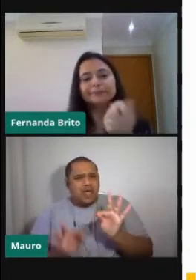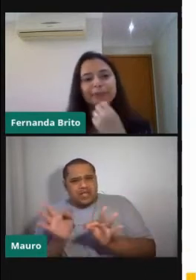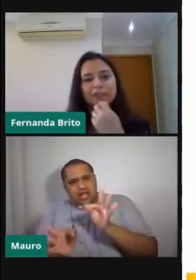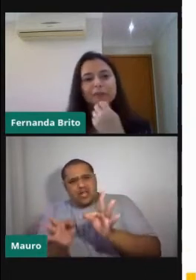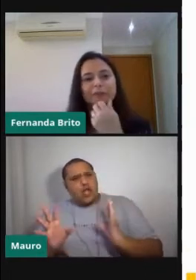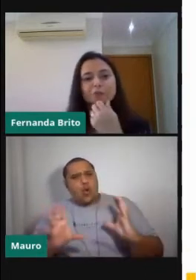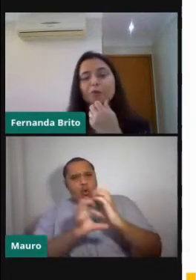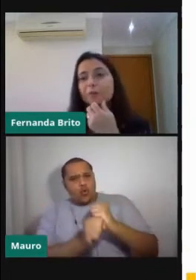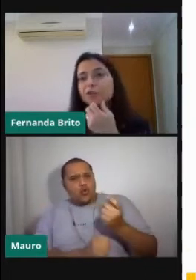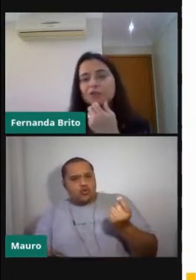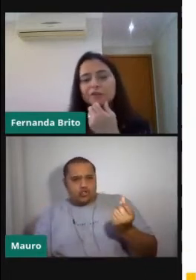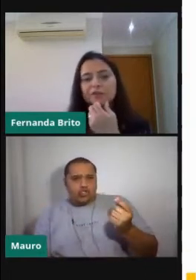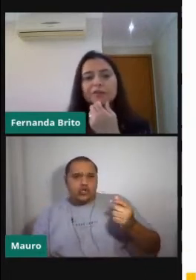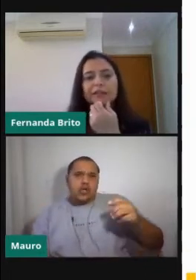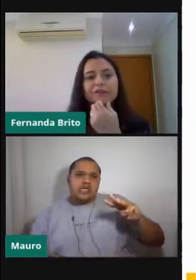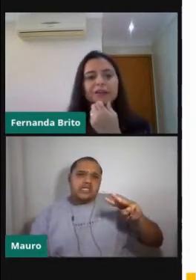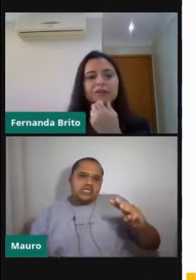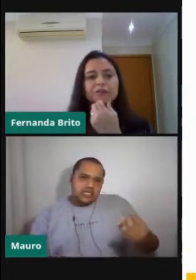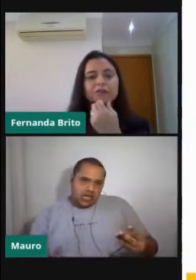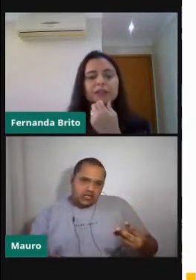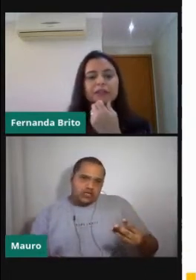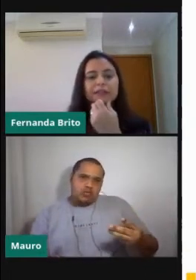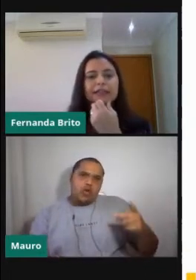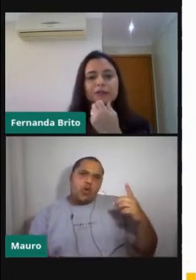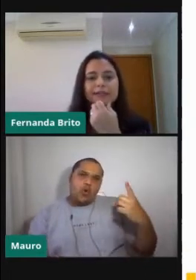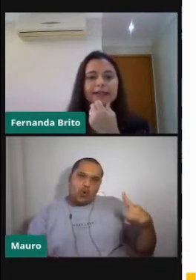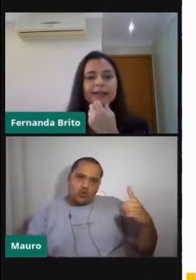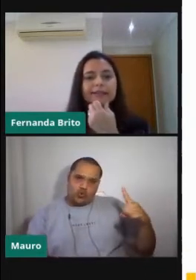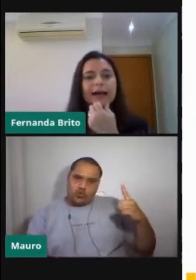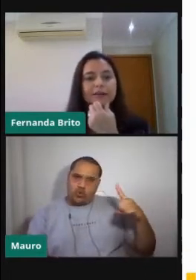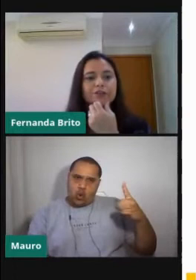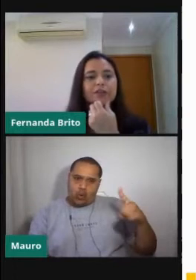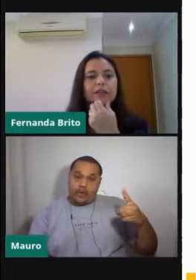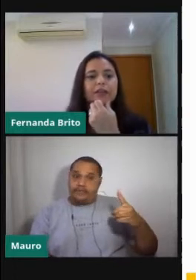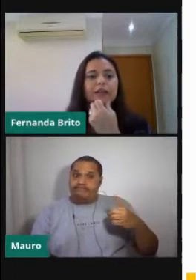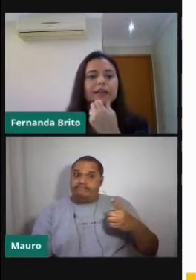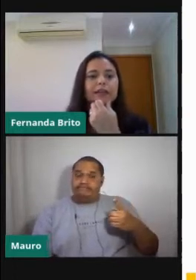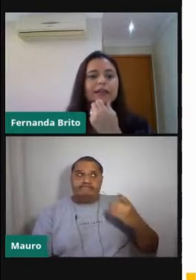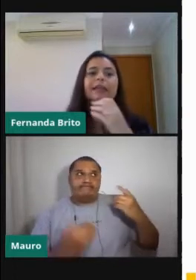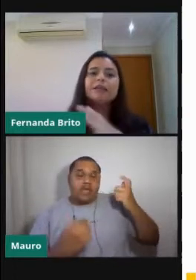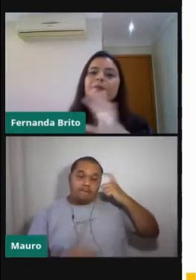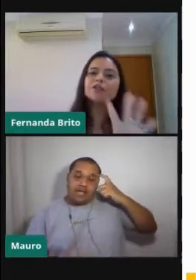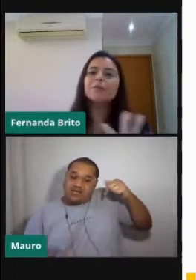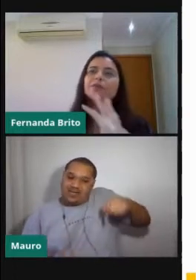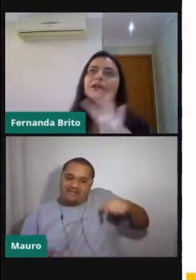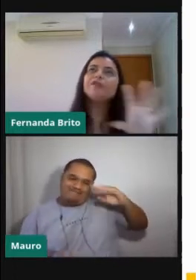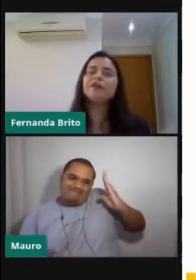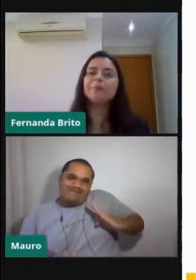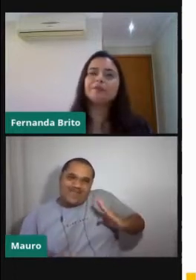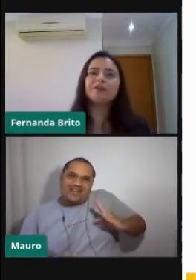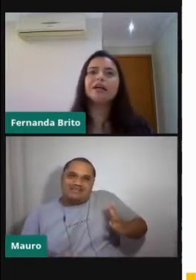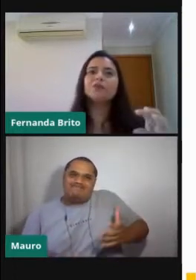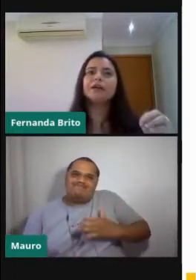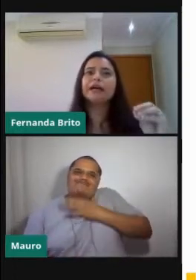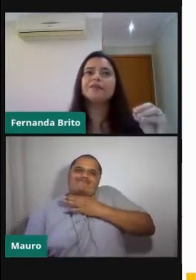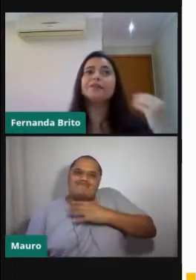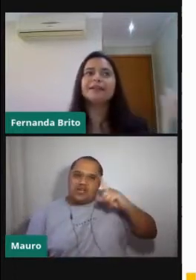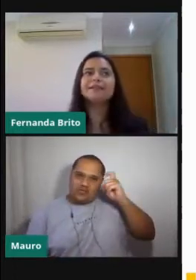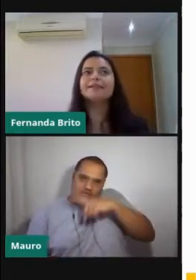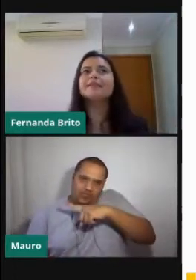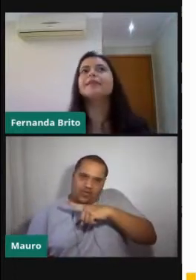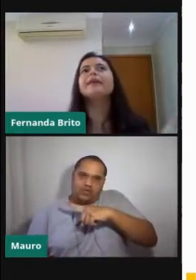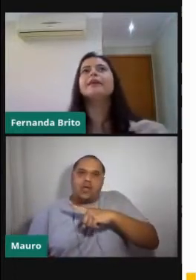é praticamente proibitivo, né, falando da nossa realidade. E ele é um medicamento que ele foi aprovado,